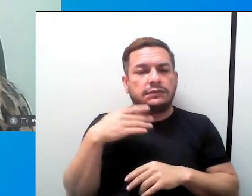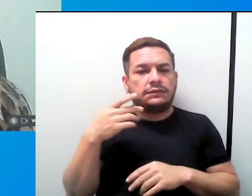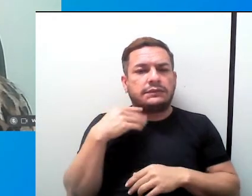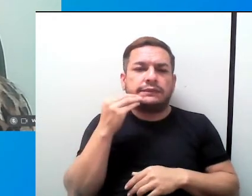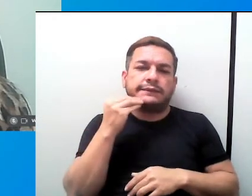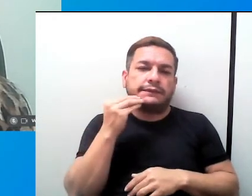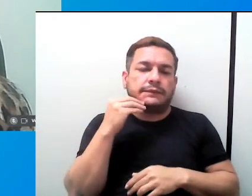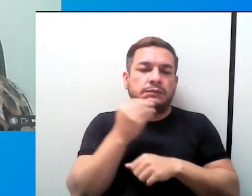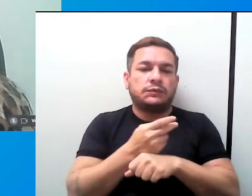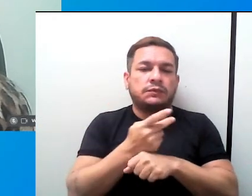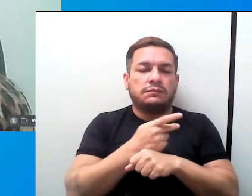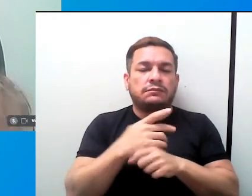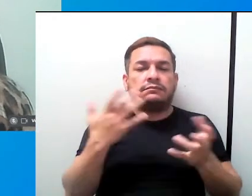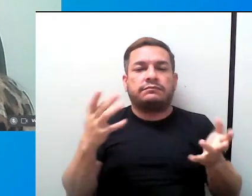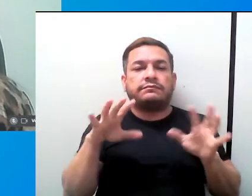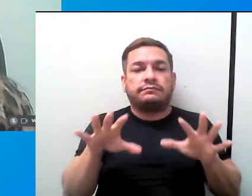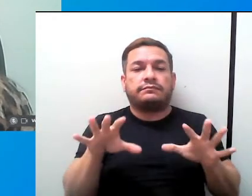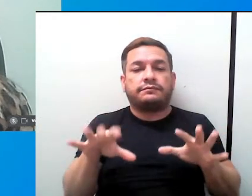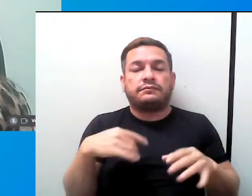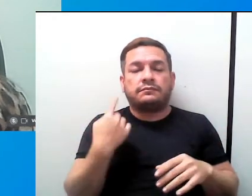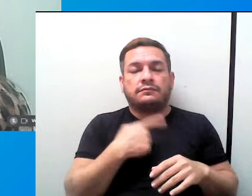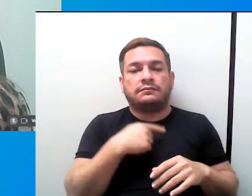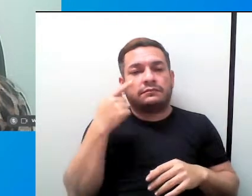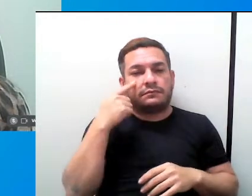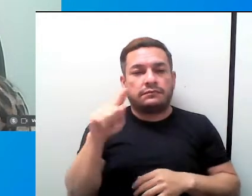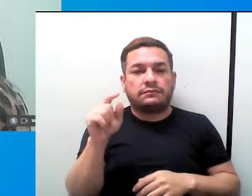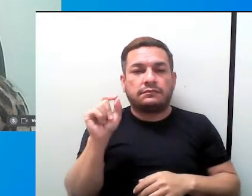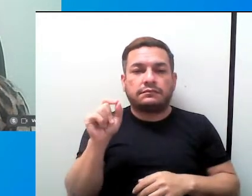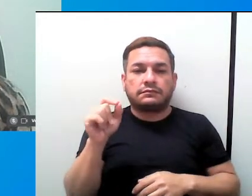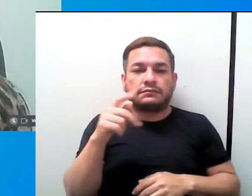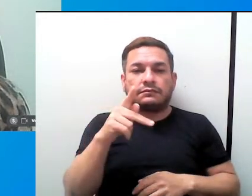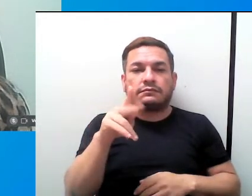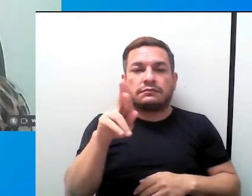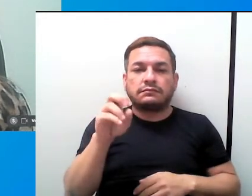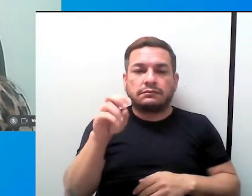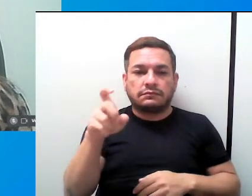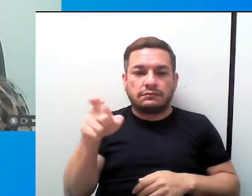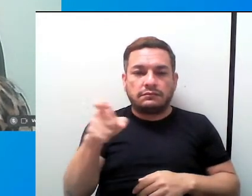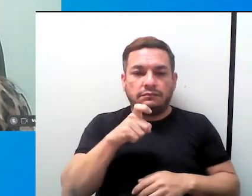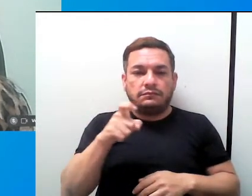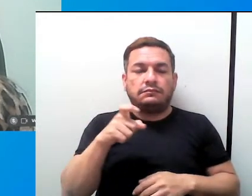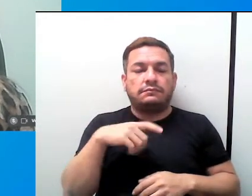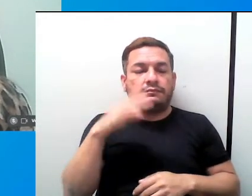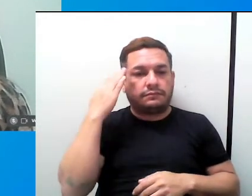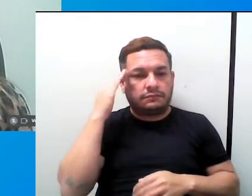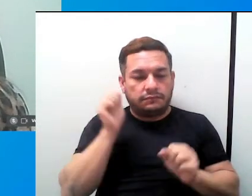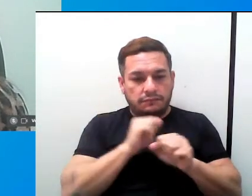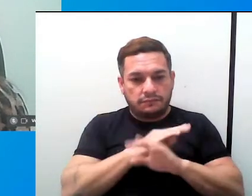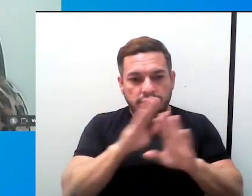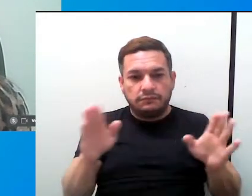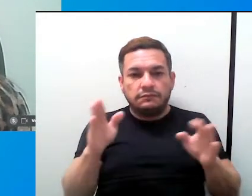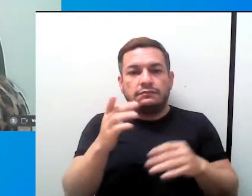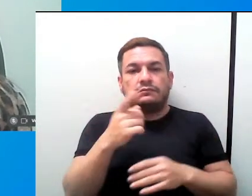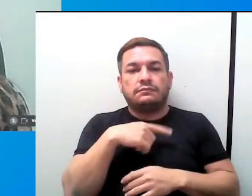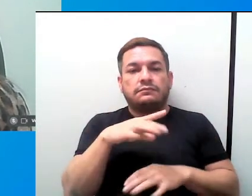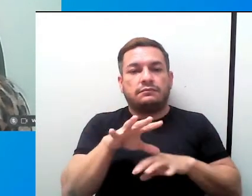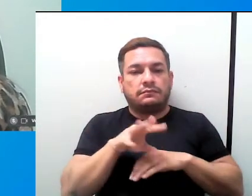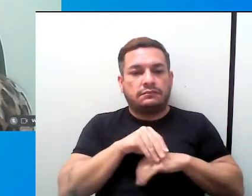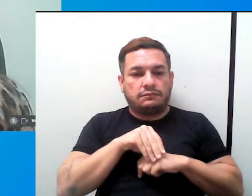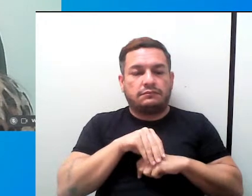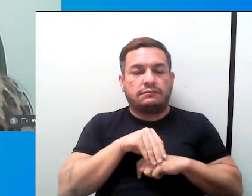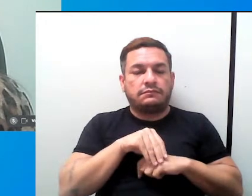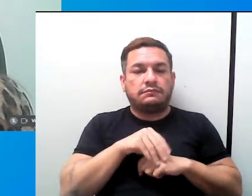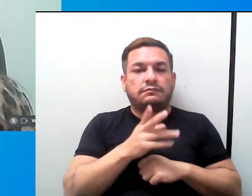esse desejo, e a gente vê que a PROEX entendeu isso, né, e assumiu o compromisso com